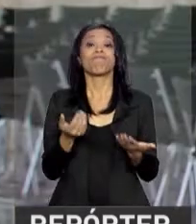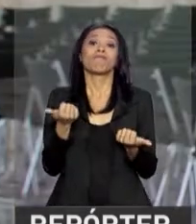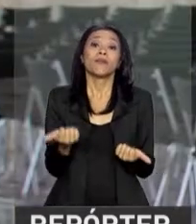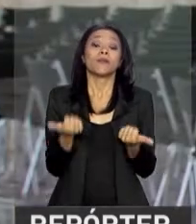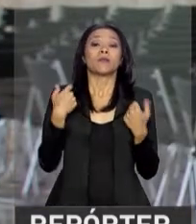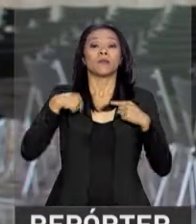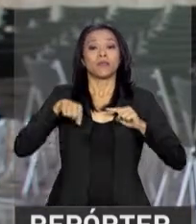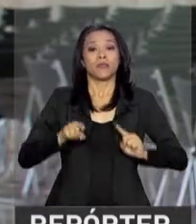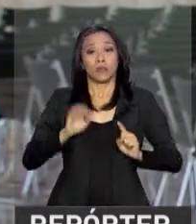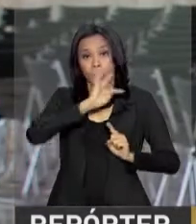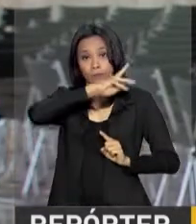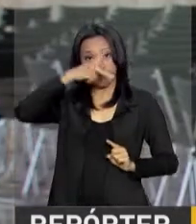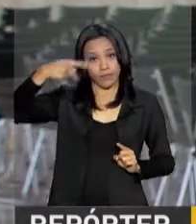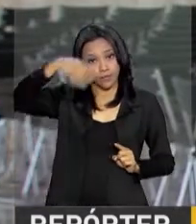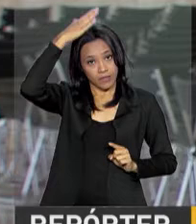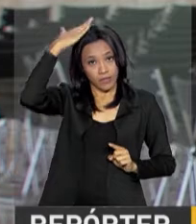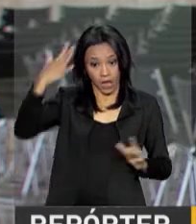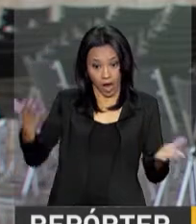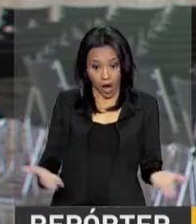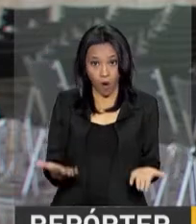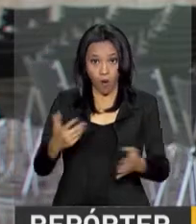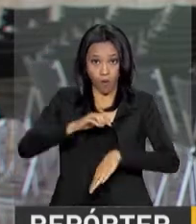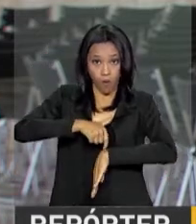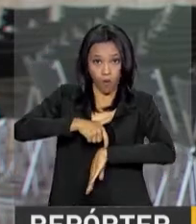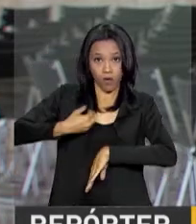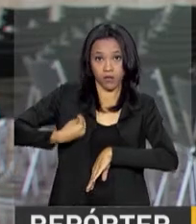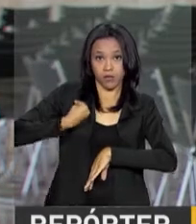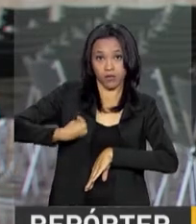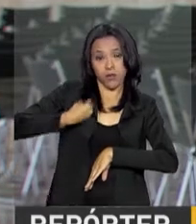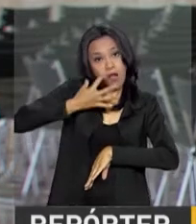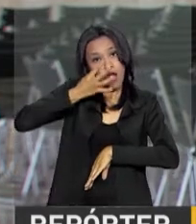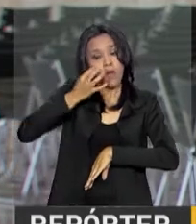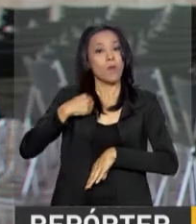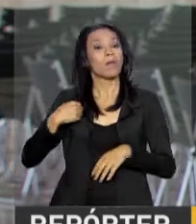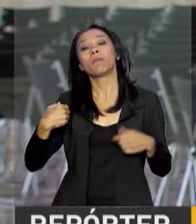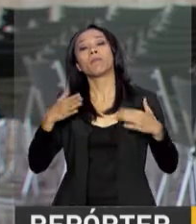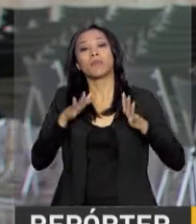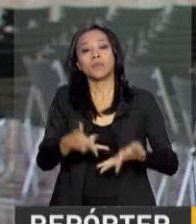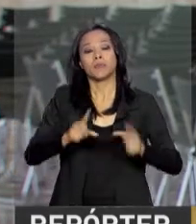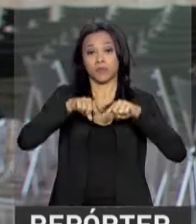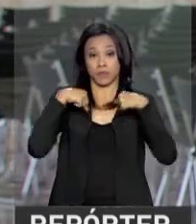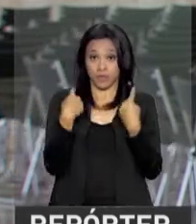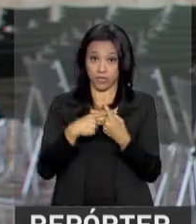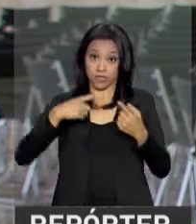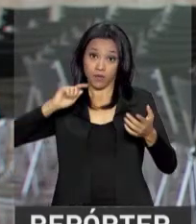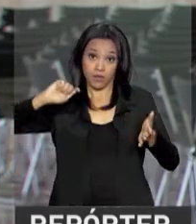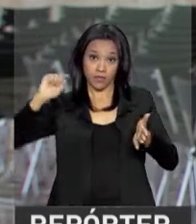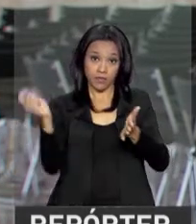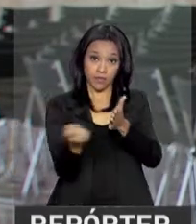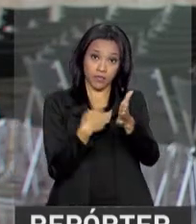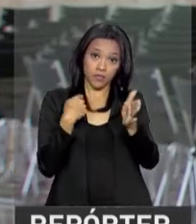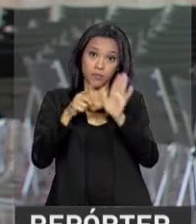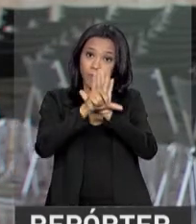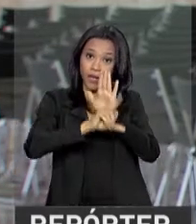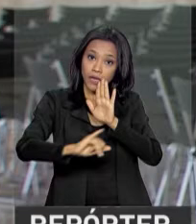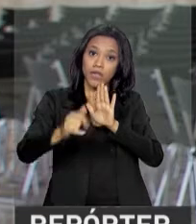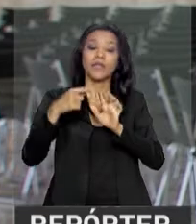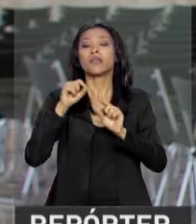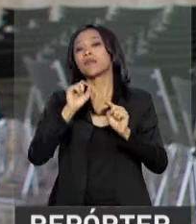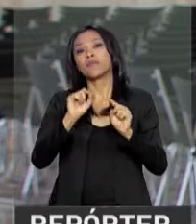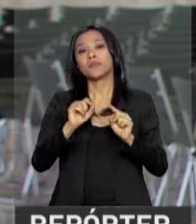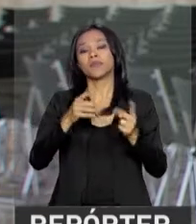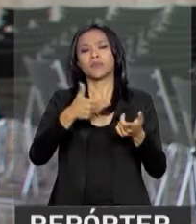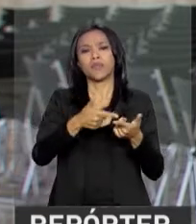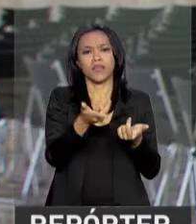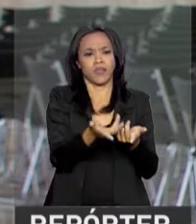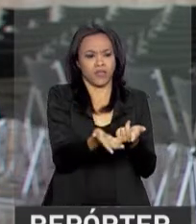presidente Michel Temer participa neste momento de uma cerimônia de sanção de uma lei que desapropria imóveis para o uso de unidades do